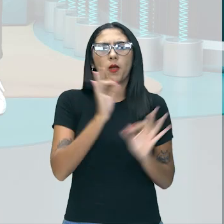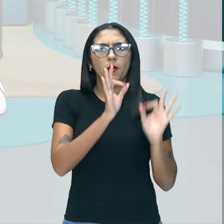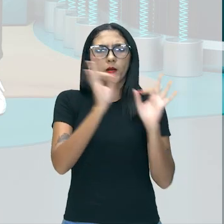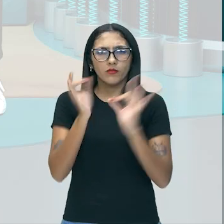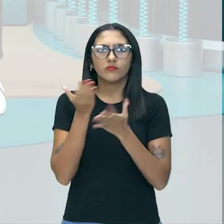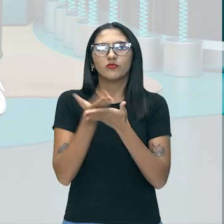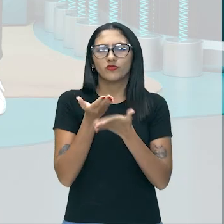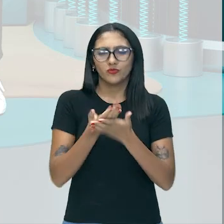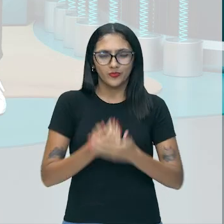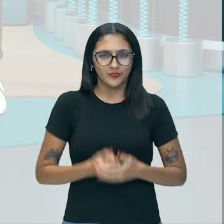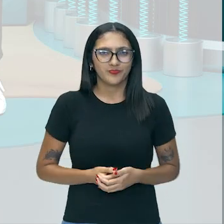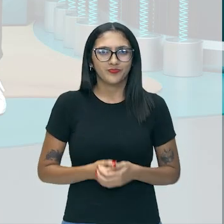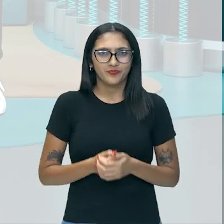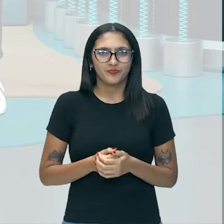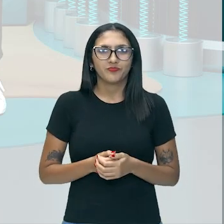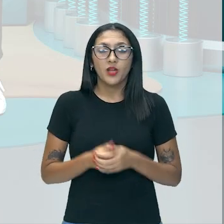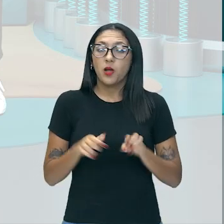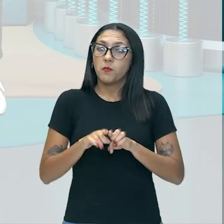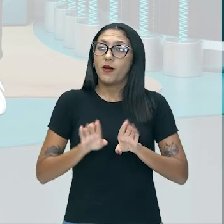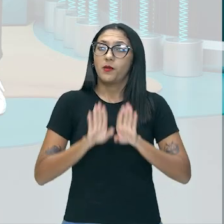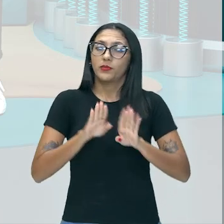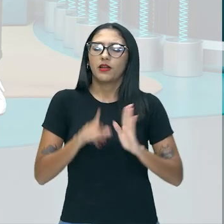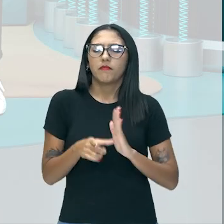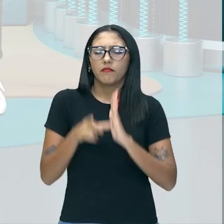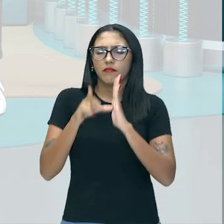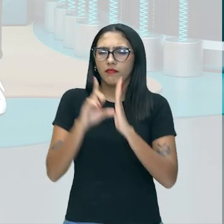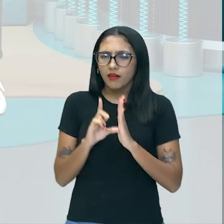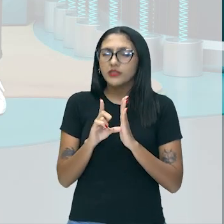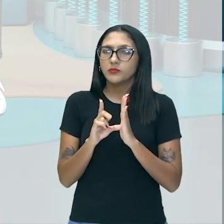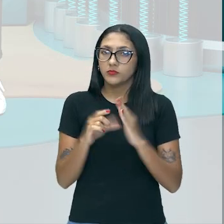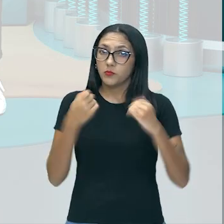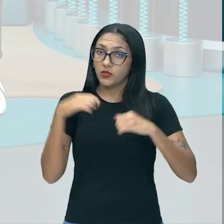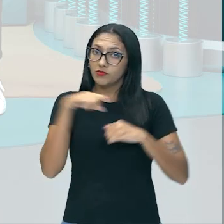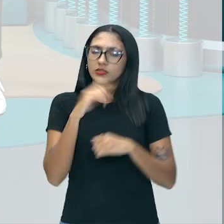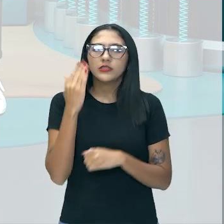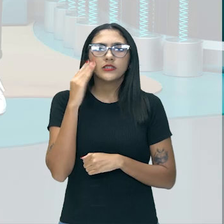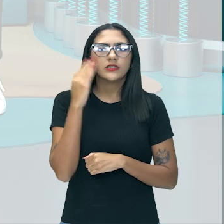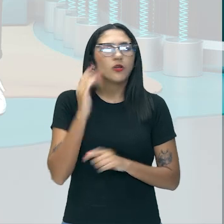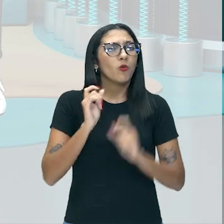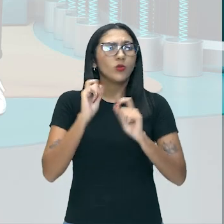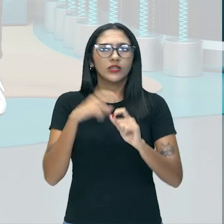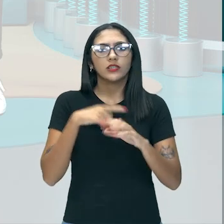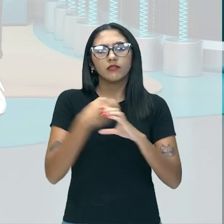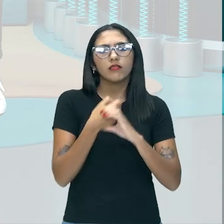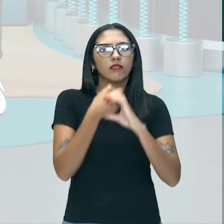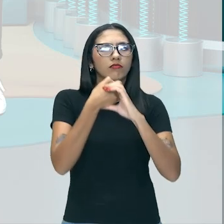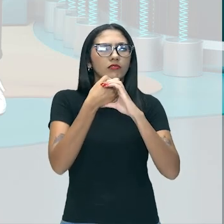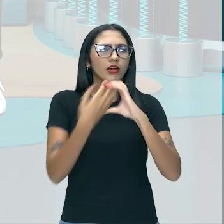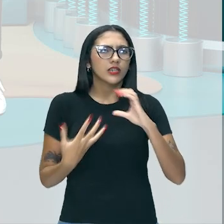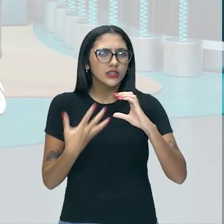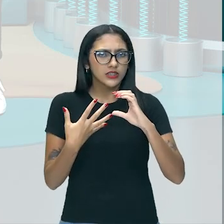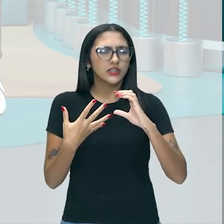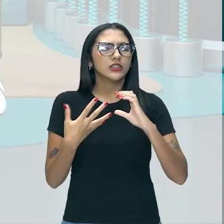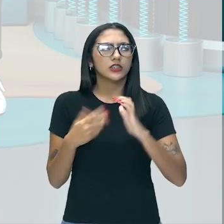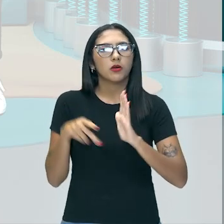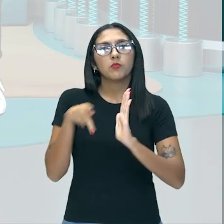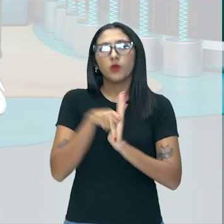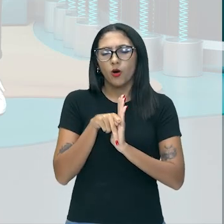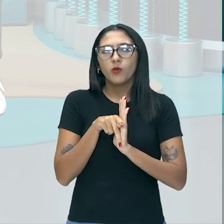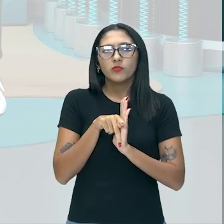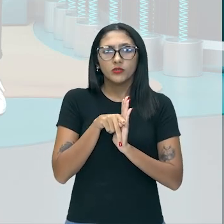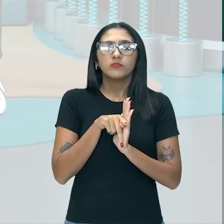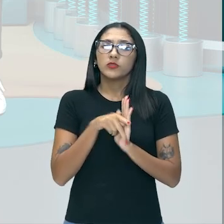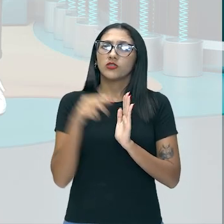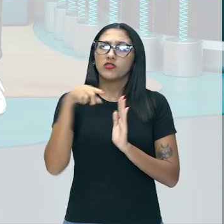antes disso, né, eu quero que vocês observem aqui qual a característica que pode trazer uma certa